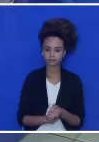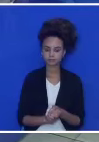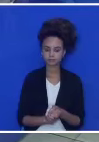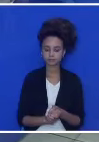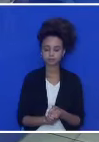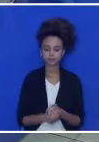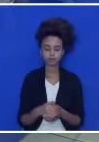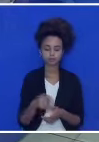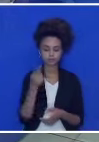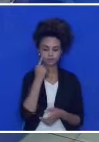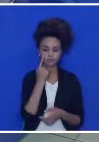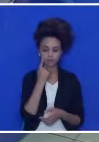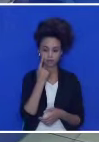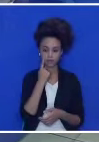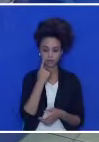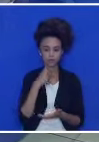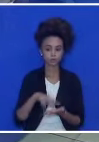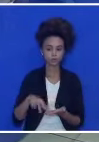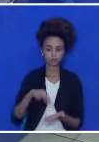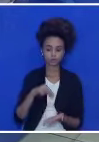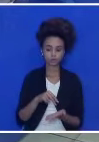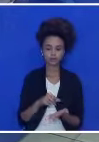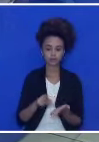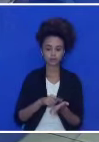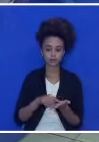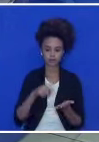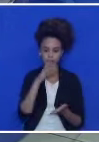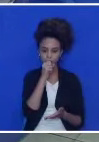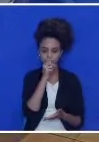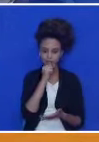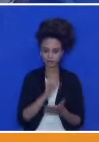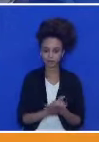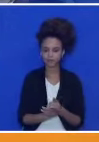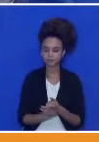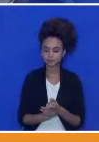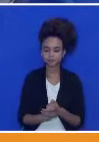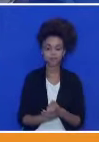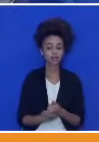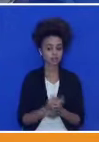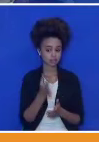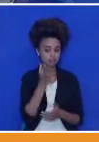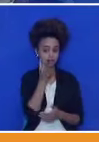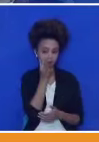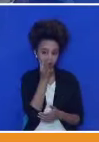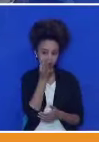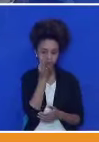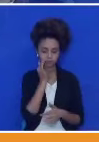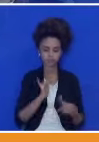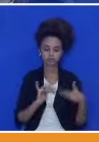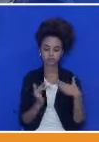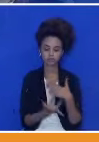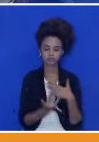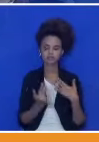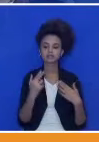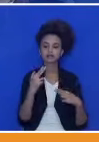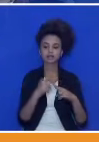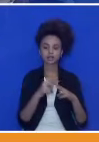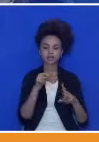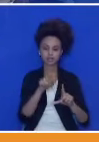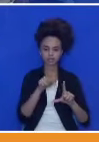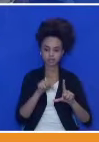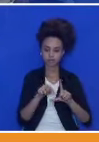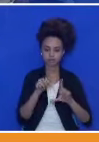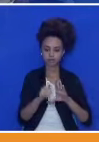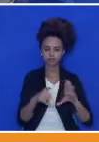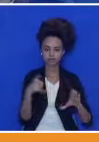Chegou a hora de conferir o sorteio da Lotomania. Lembrando que estamos ao vivo pelos perfis da Caixa e da